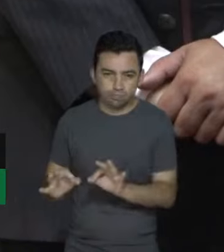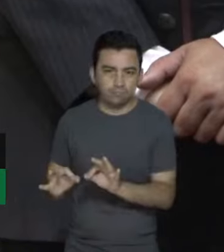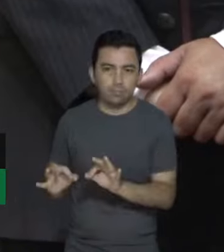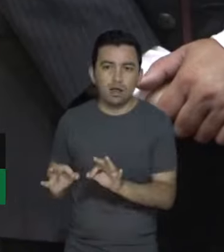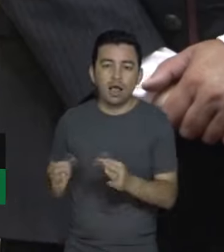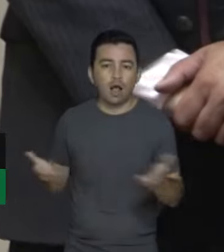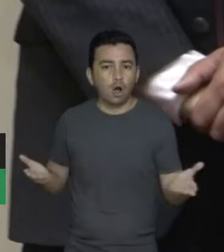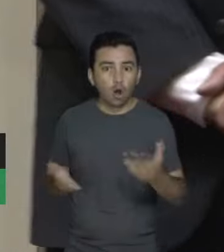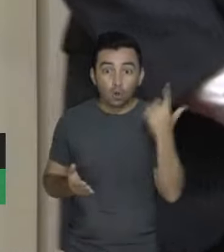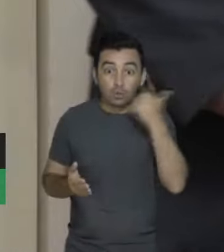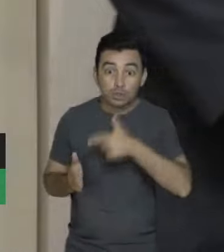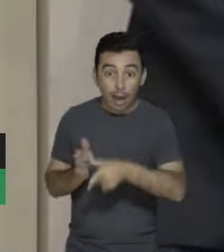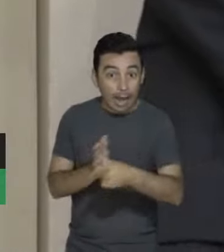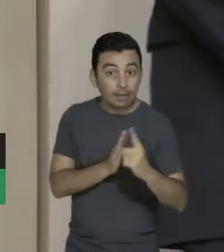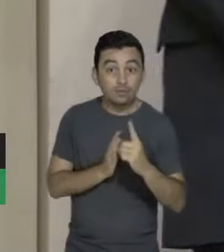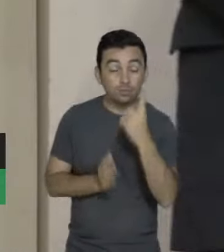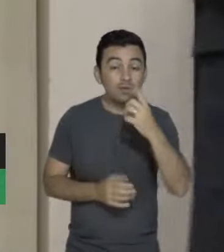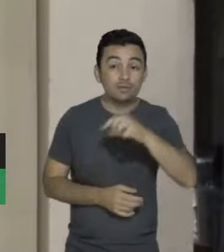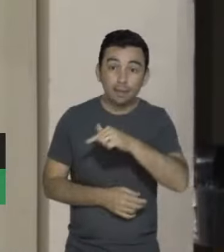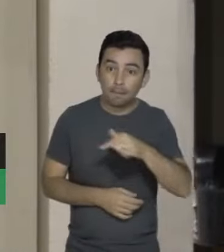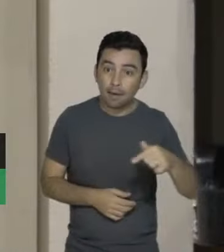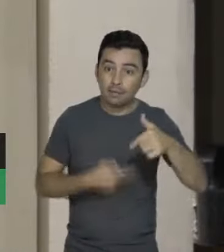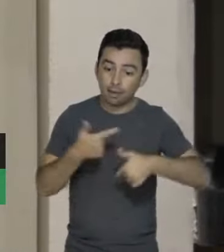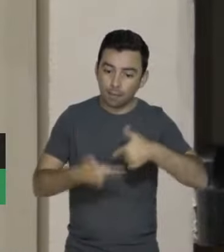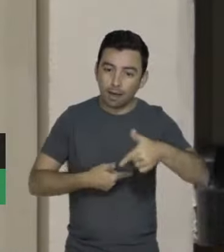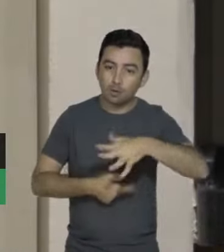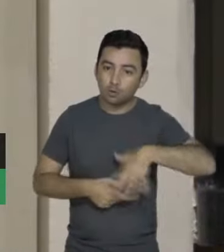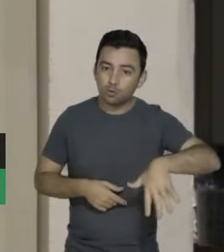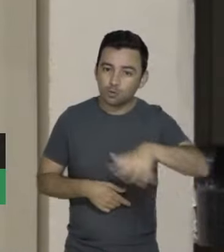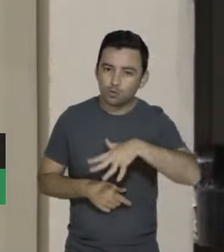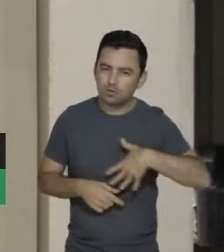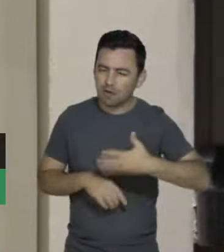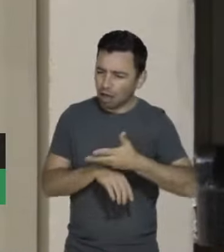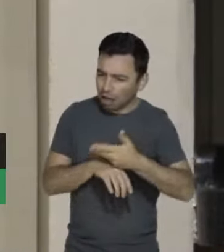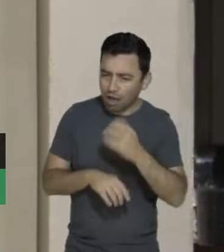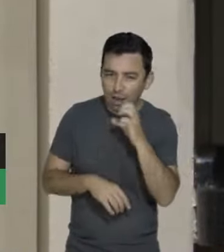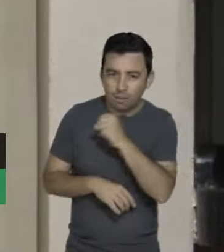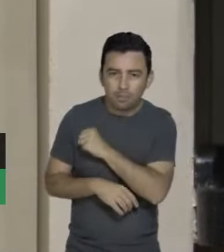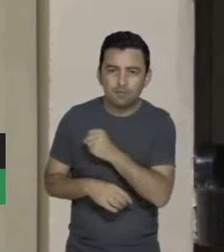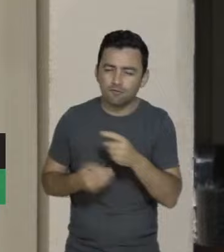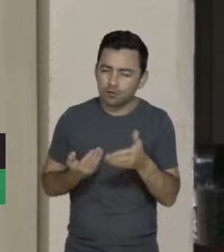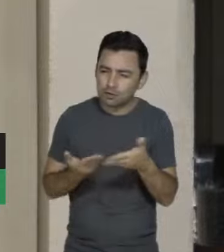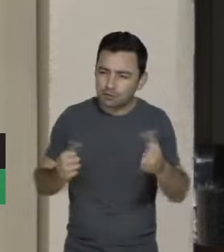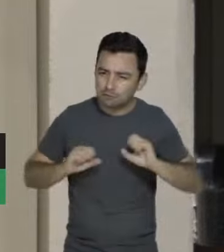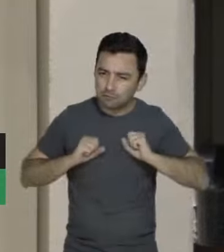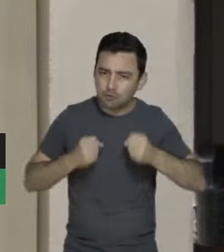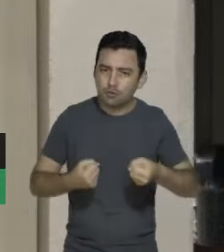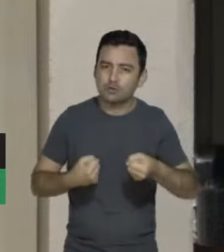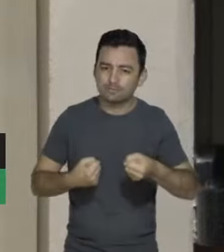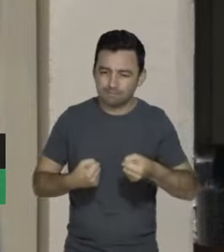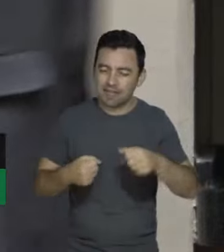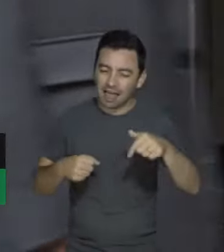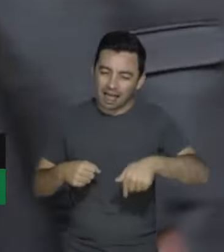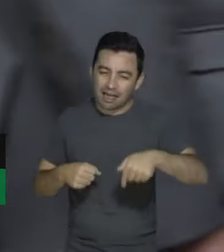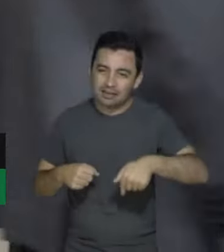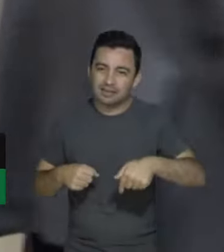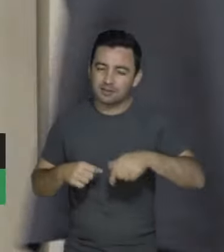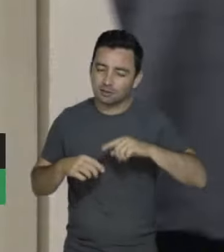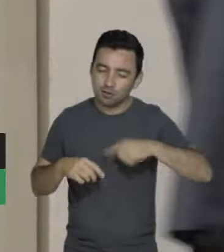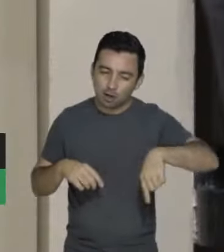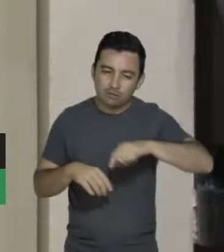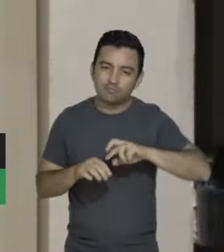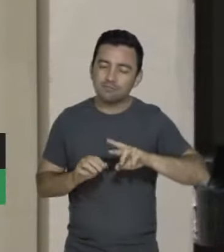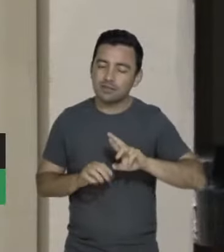adiantar em uma semana os trabalhos aqui da casa Então graças a essa celeridade e a tristeza de todos vocês em nome da mesa diretora dos nossos